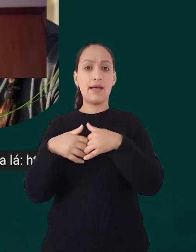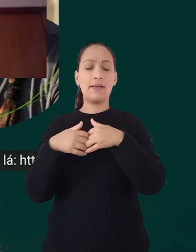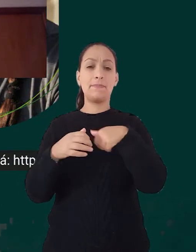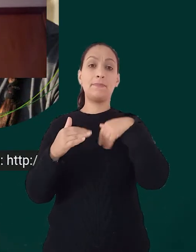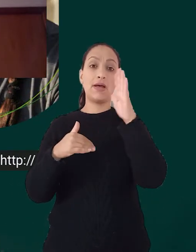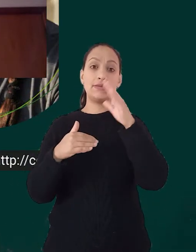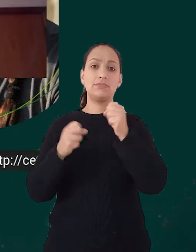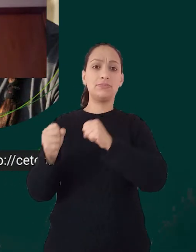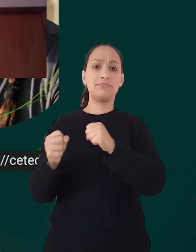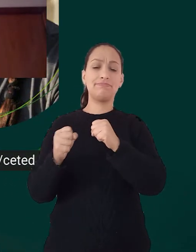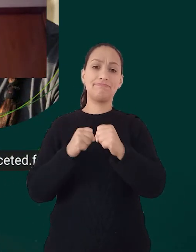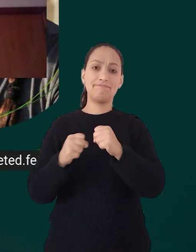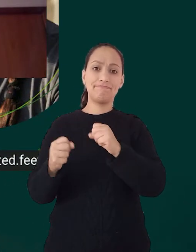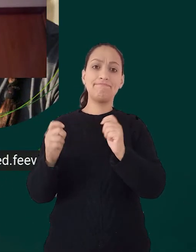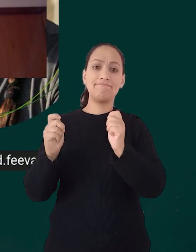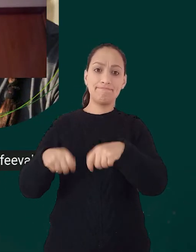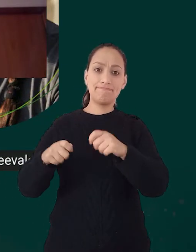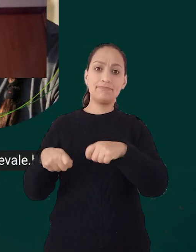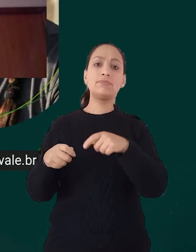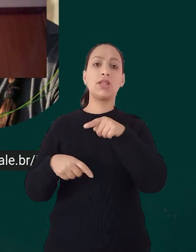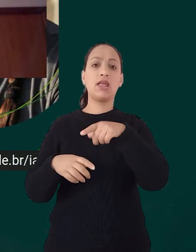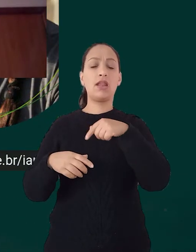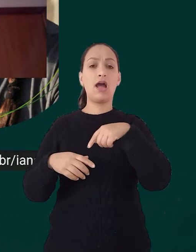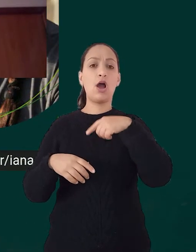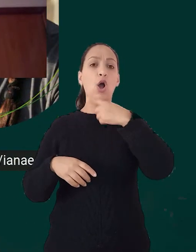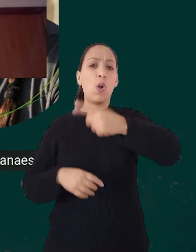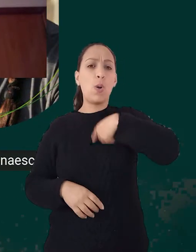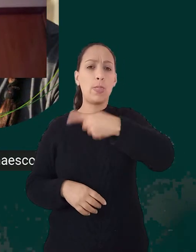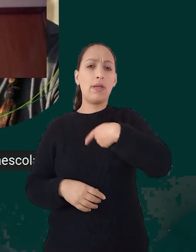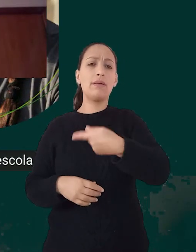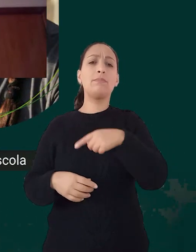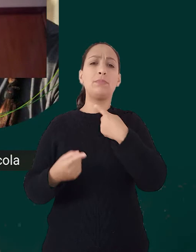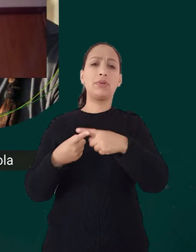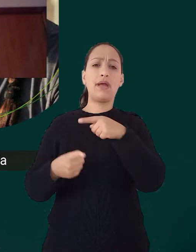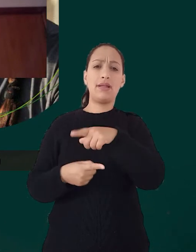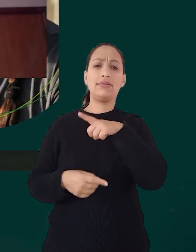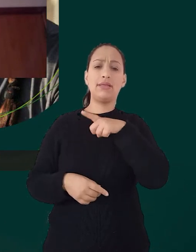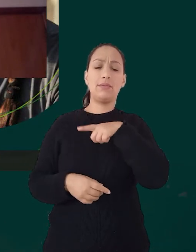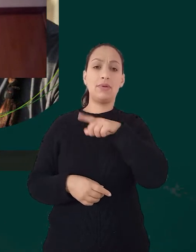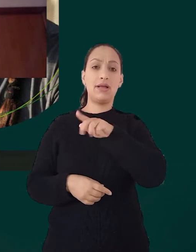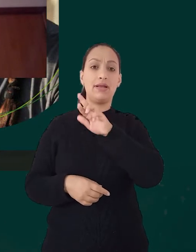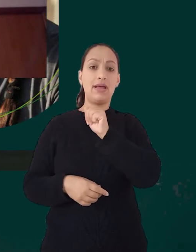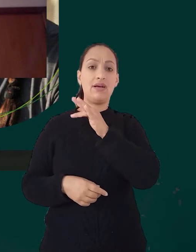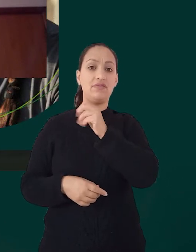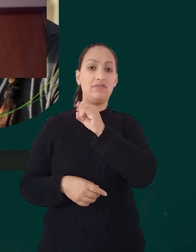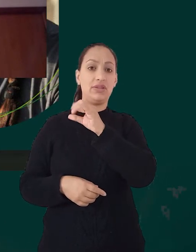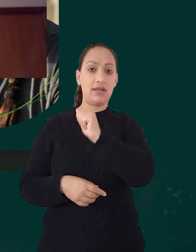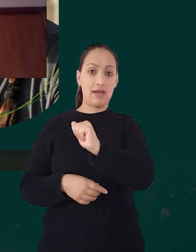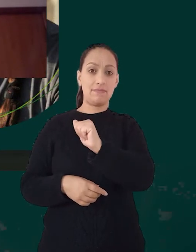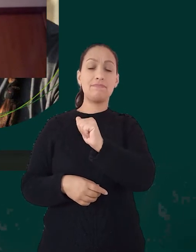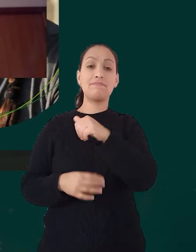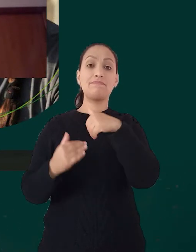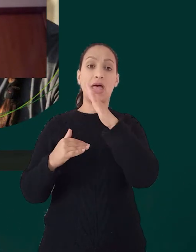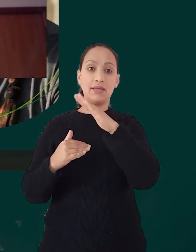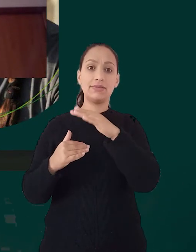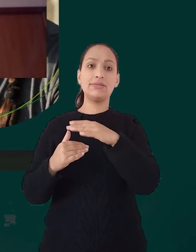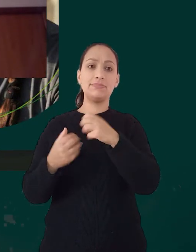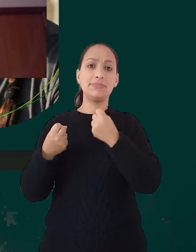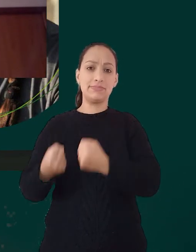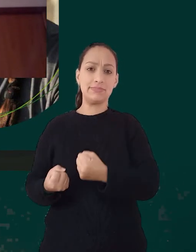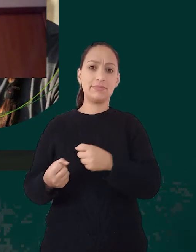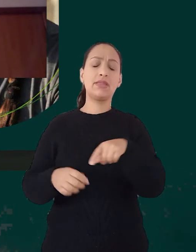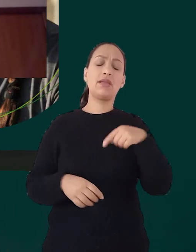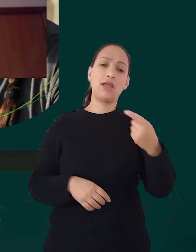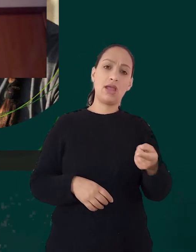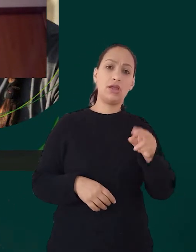ela rodar, porque ela também trabalha com uma parte gráfica mais robusta, e a Unity, tu